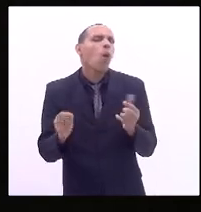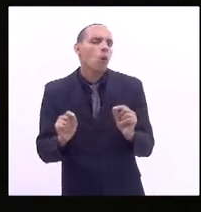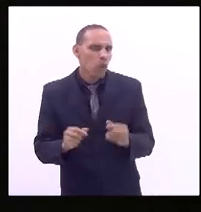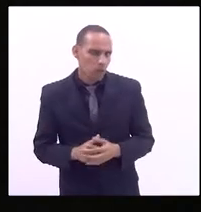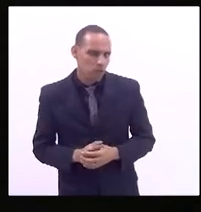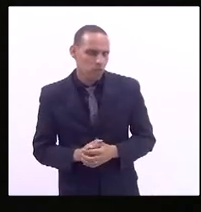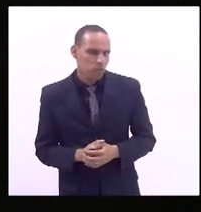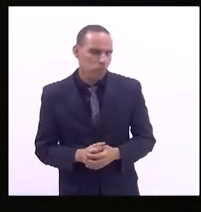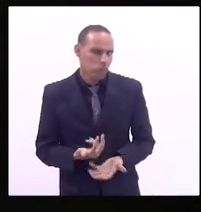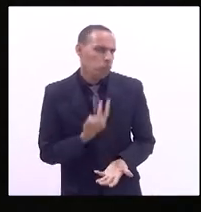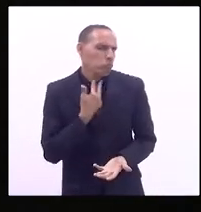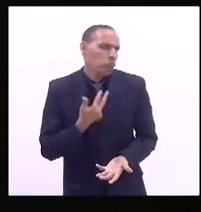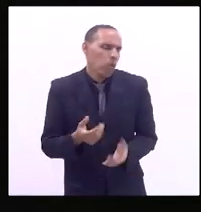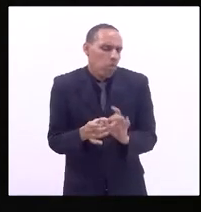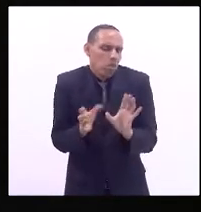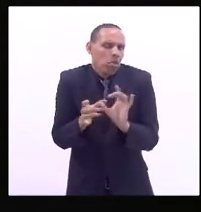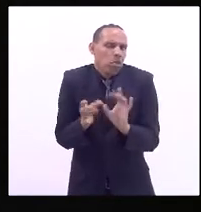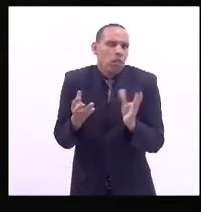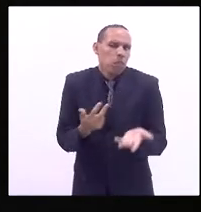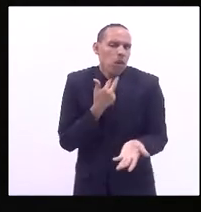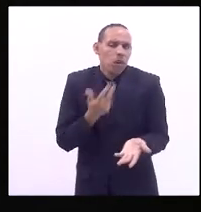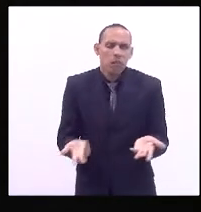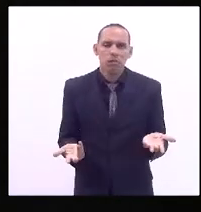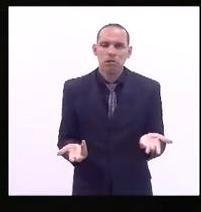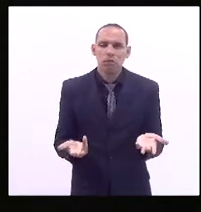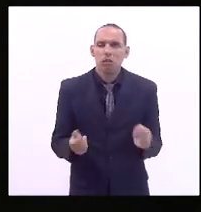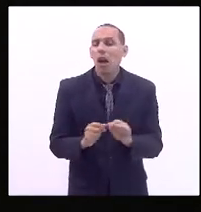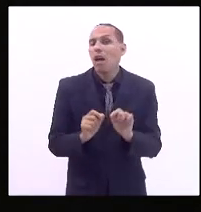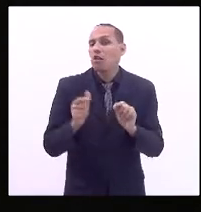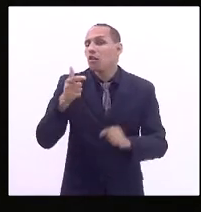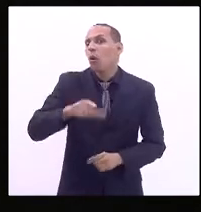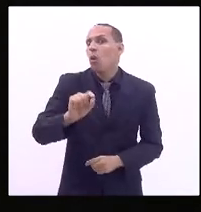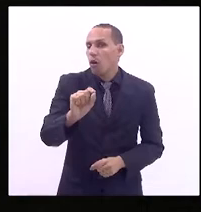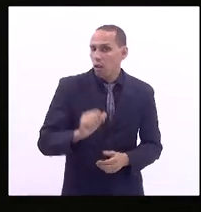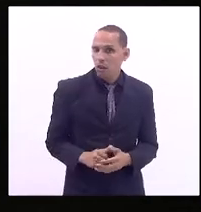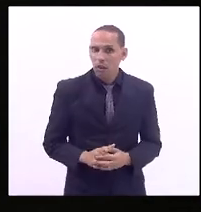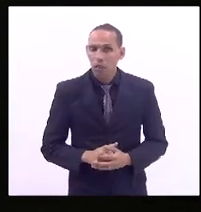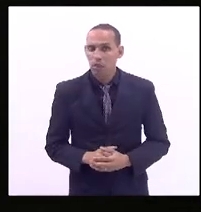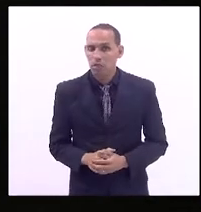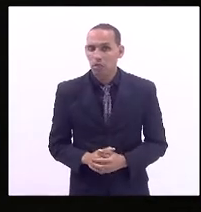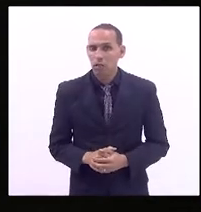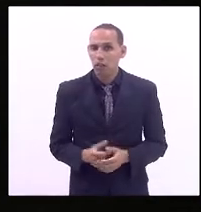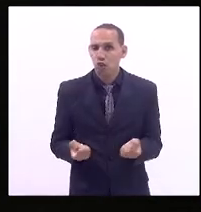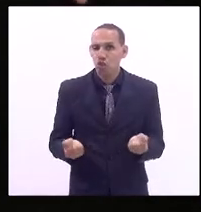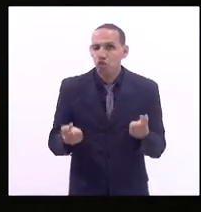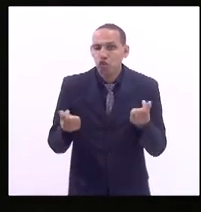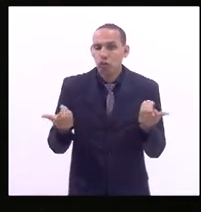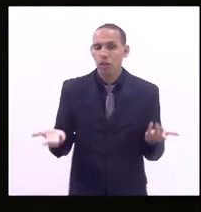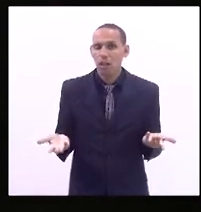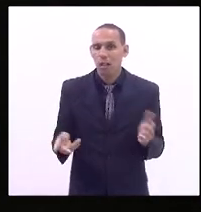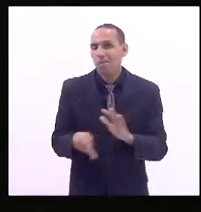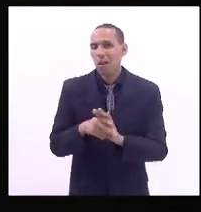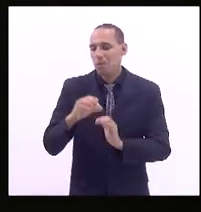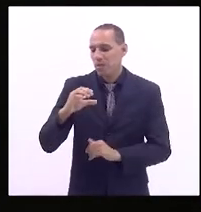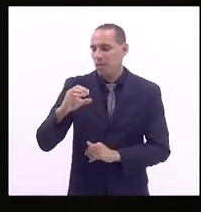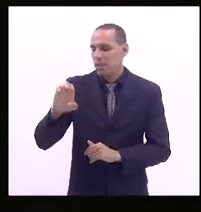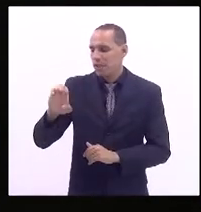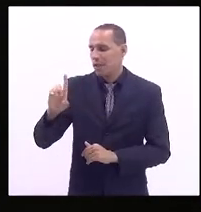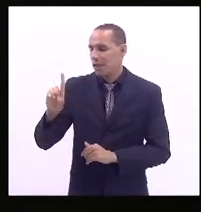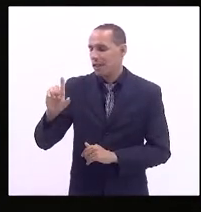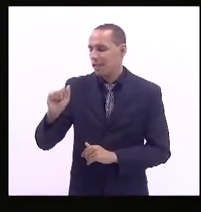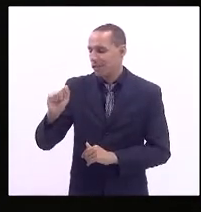não pode deixar à vontade para fazer novamente o que está sendo feito com dinheiro da Cedae